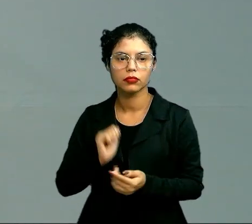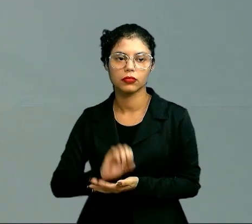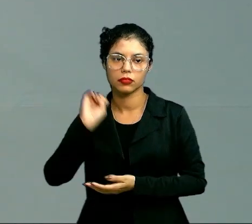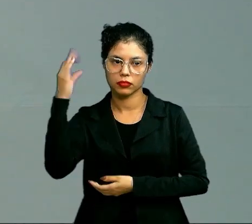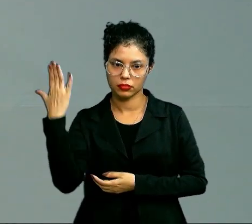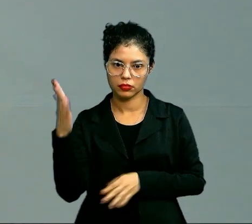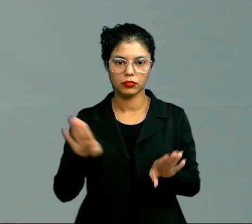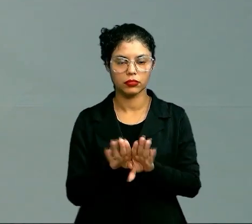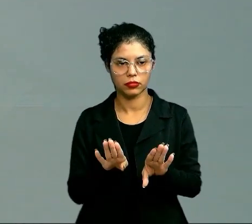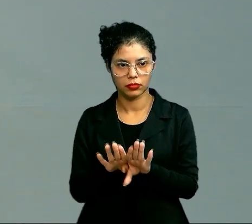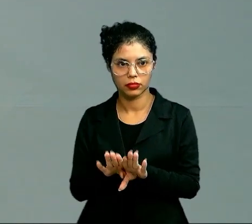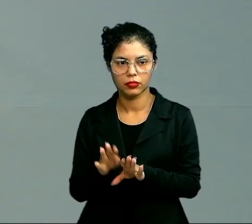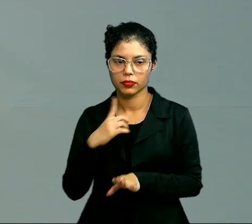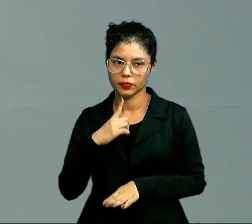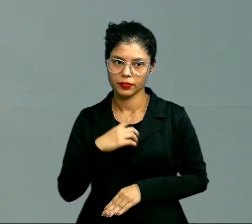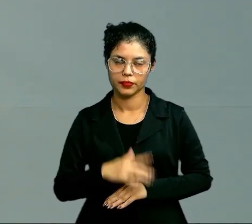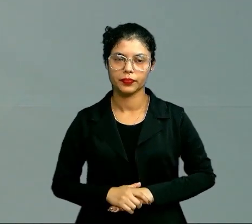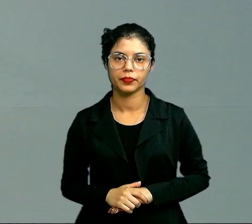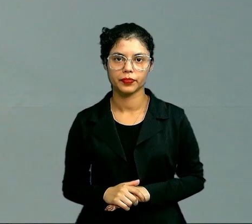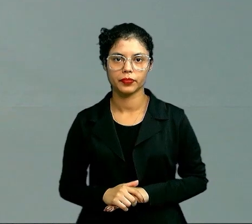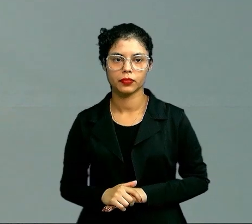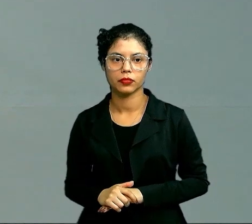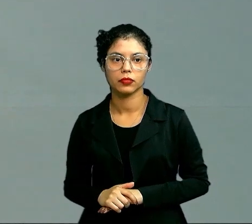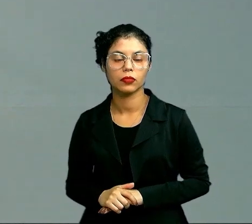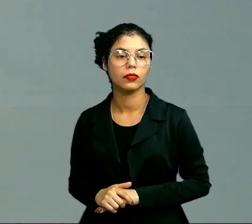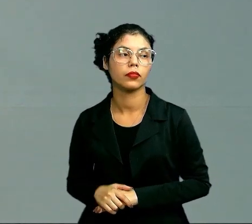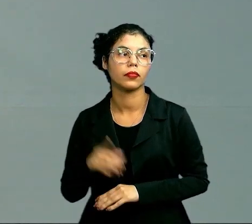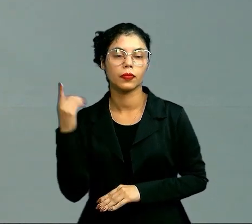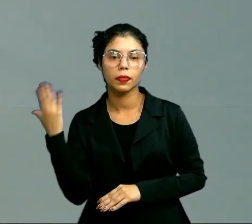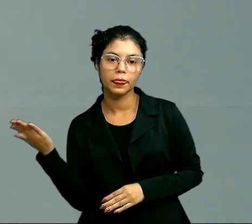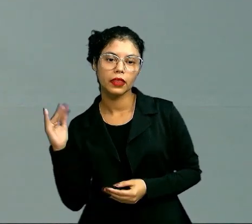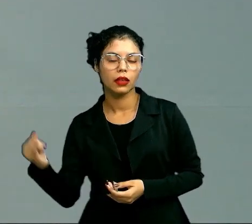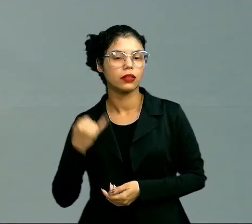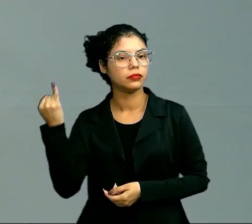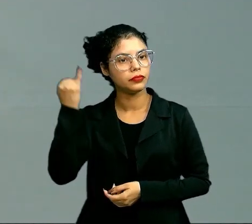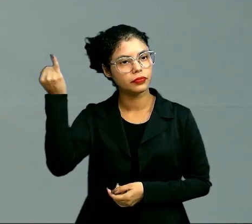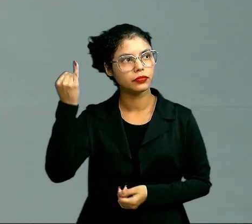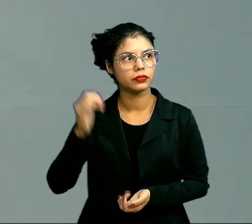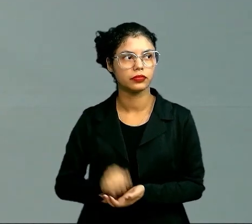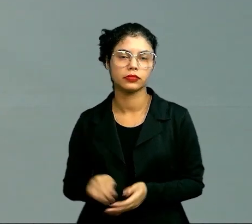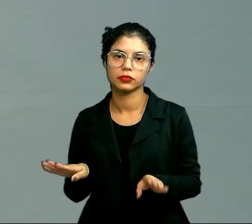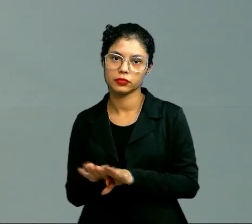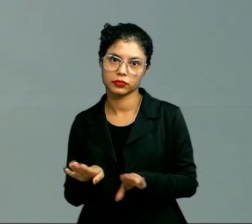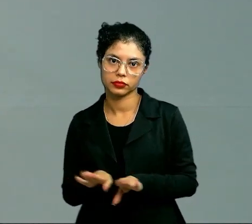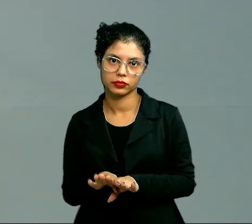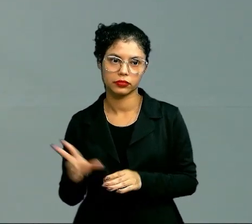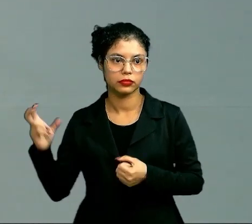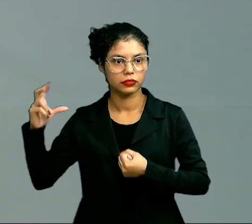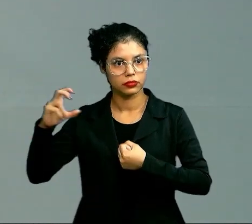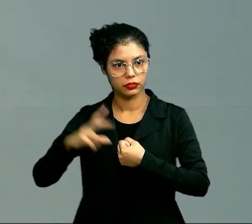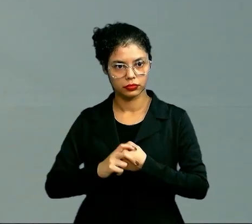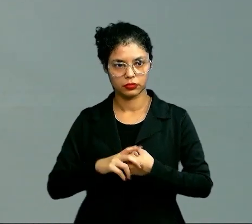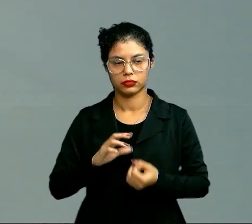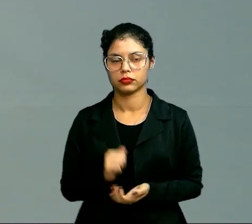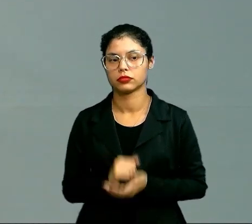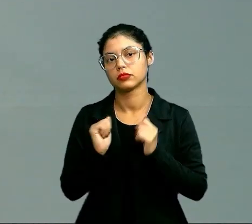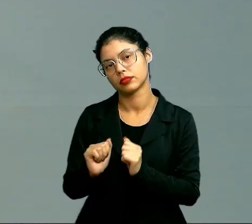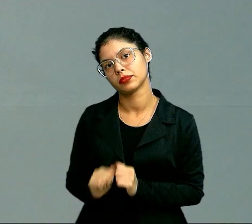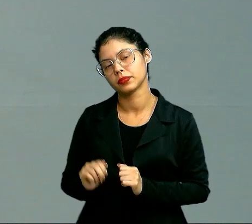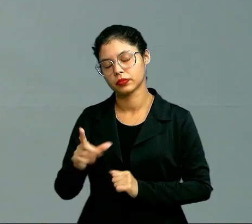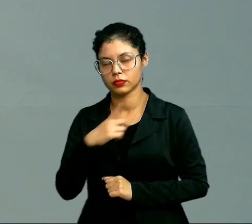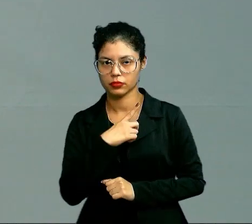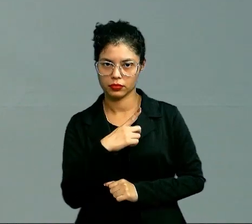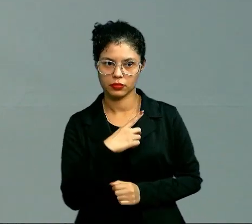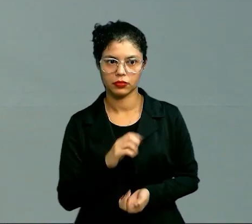né, temos vetores aí, tá certo? Então, esses aí são as principais viroses, tá, que pode